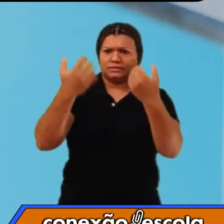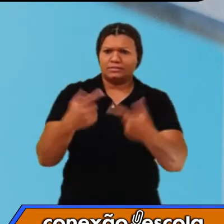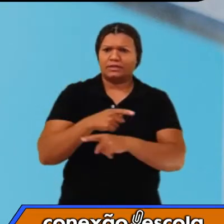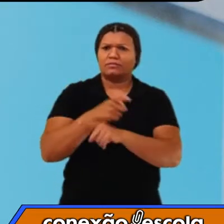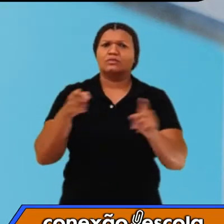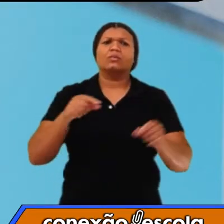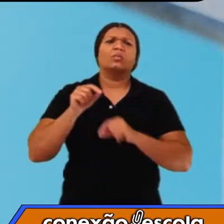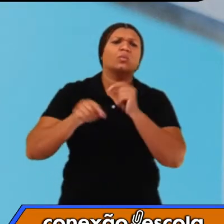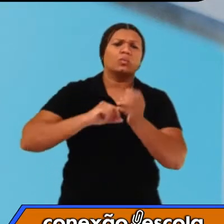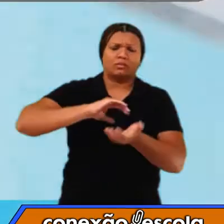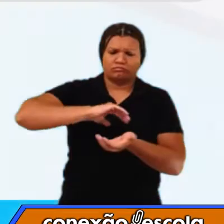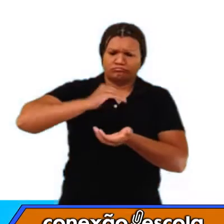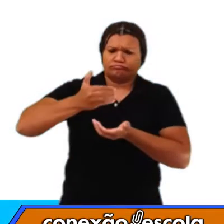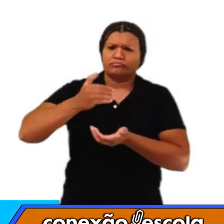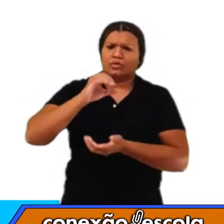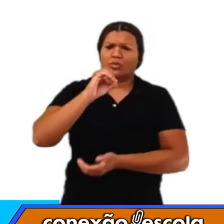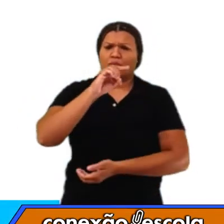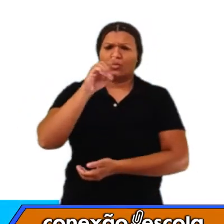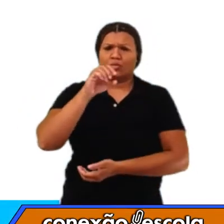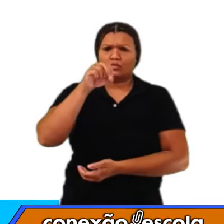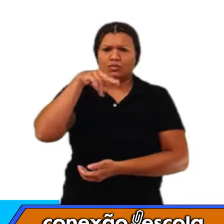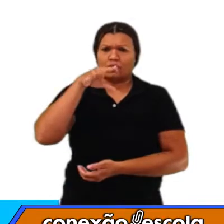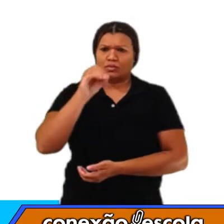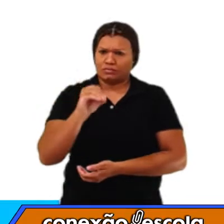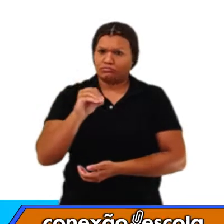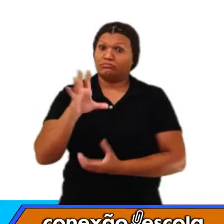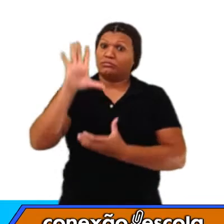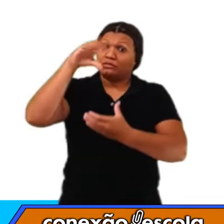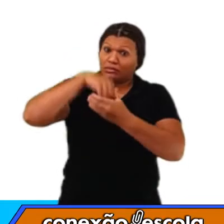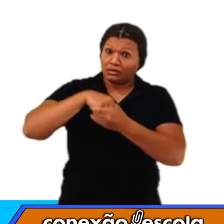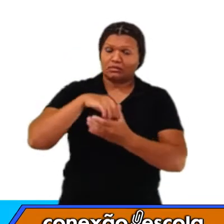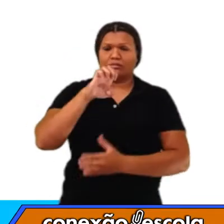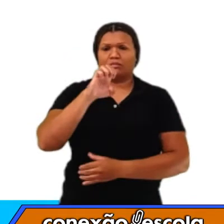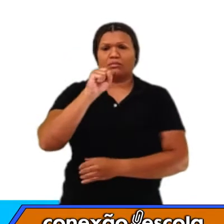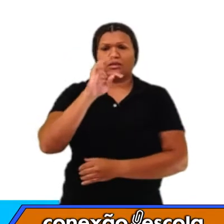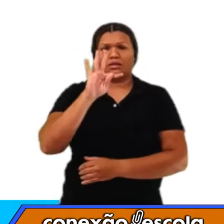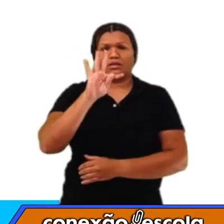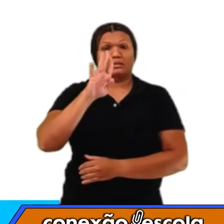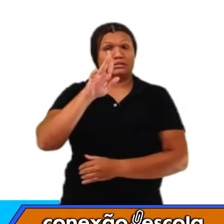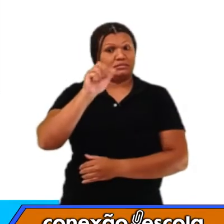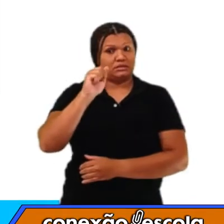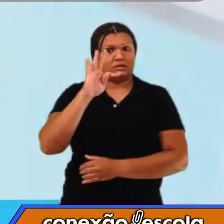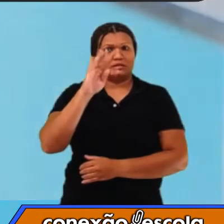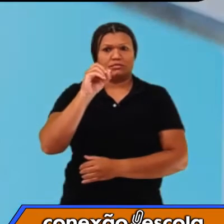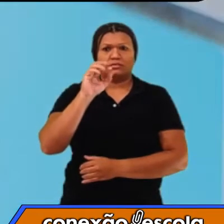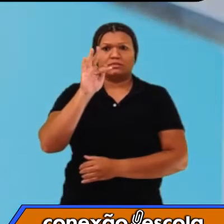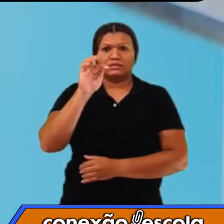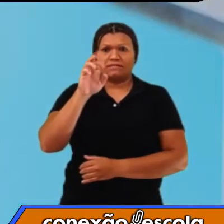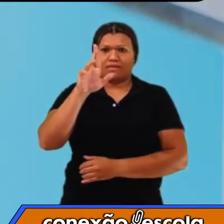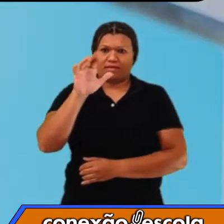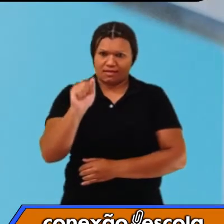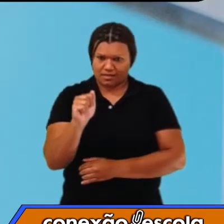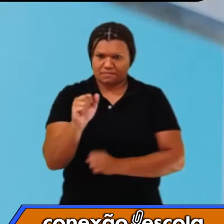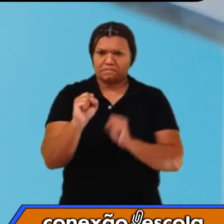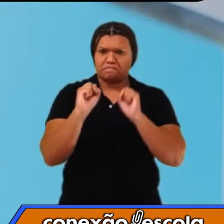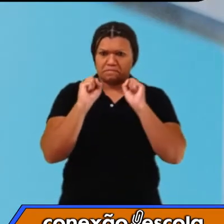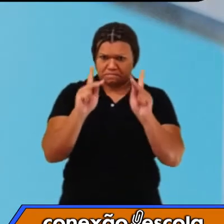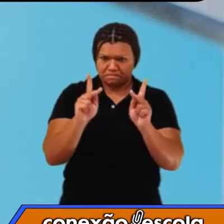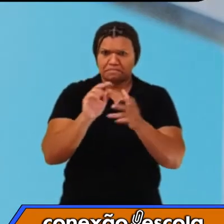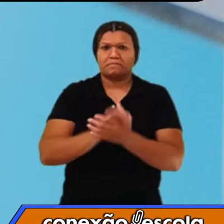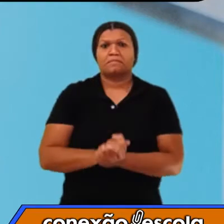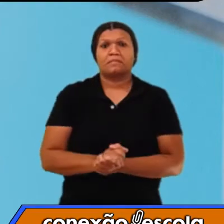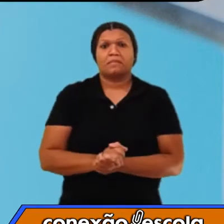ozônio e ela se localiza aqui na estratosfera, certo? Bom, vamos